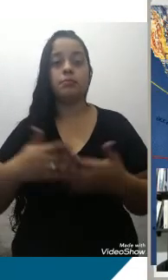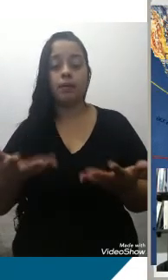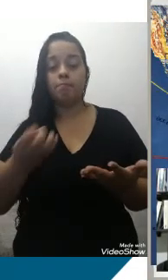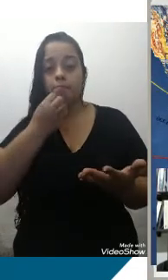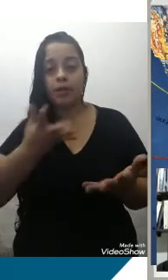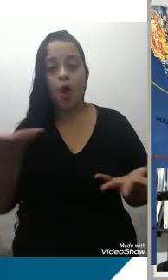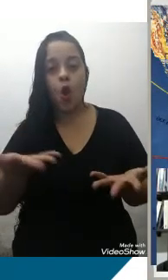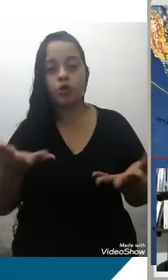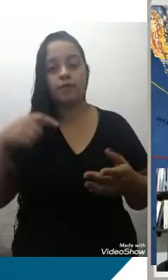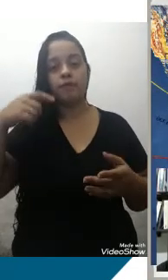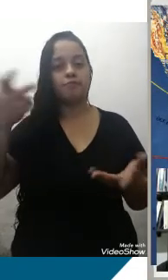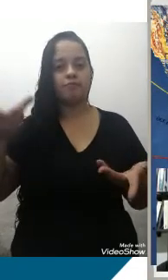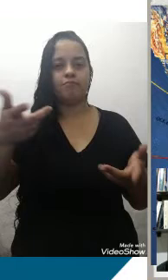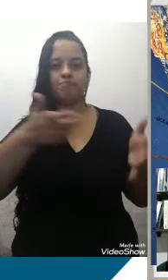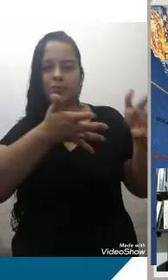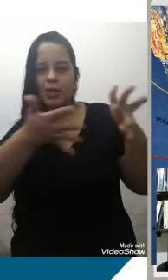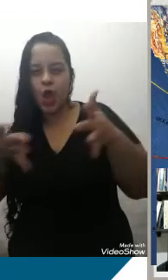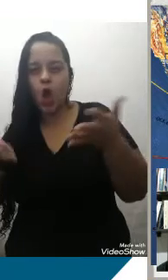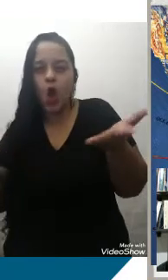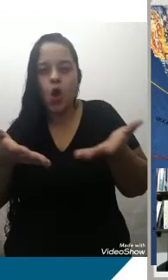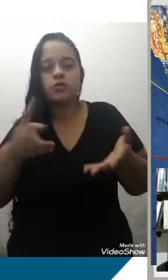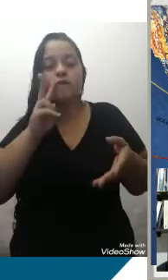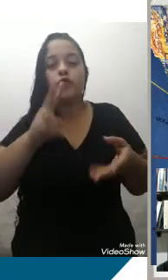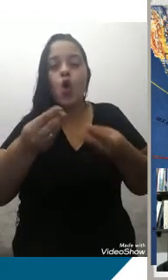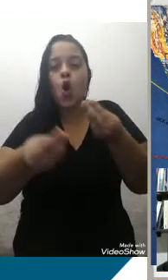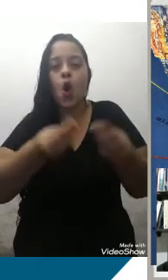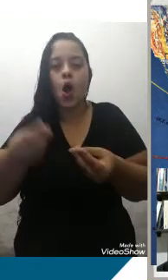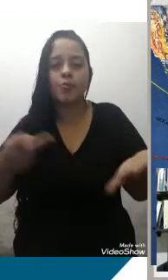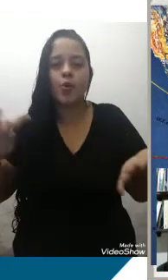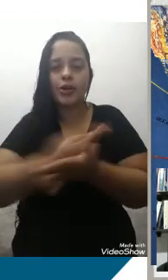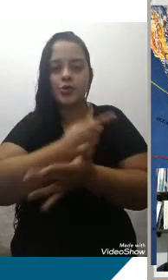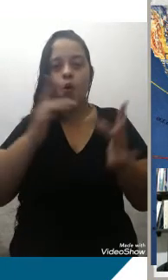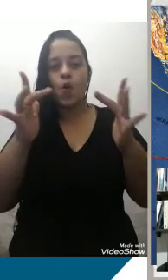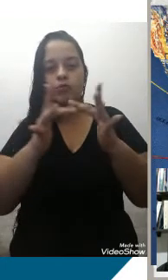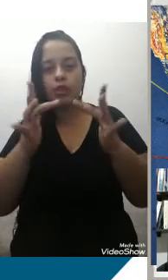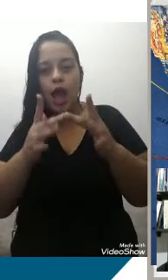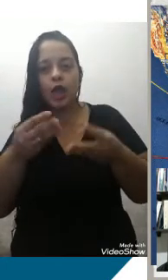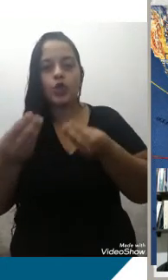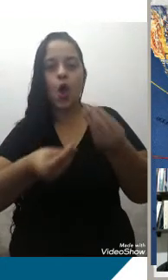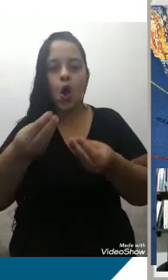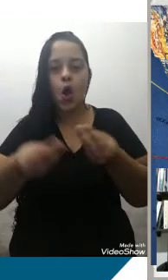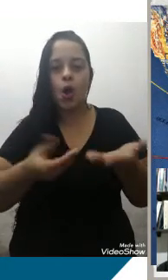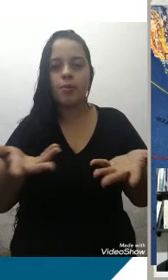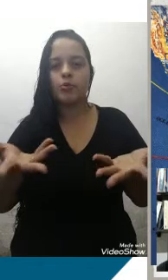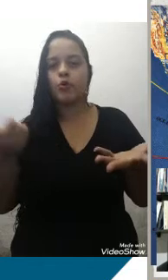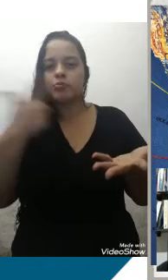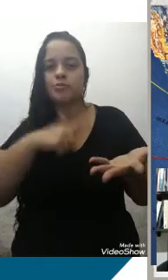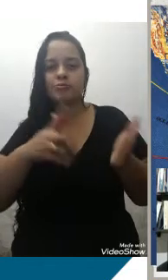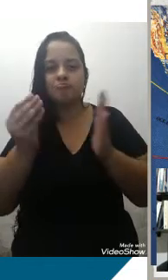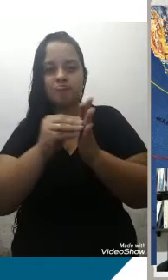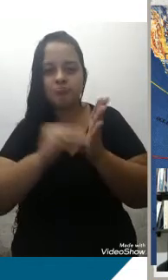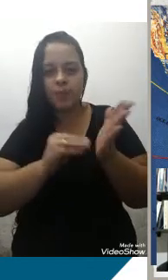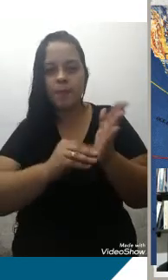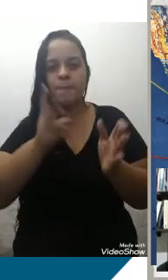Bem, então no vídeo de hoje nós vimos como que se deu esse contato, como que foram construídas,